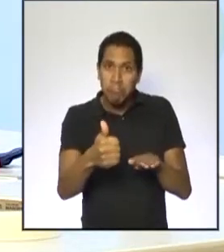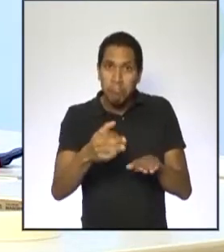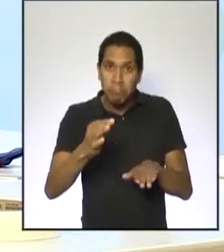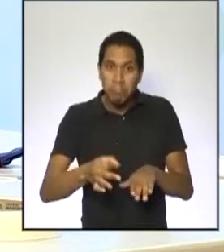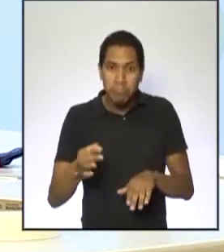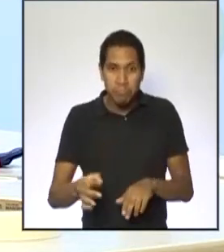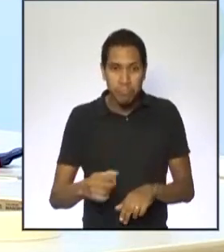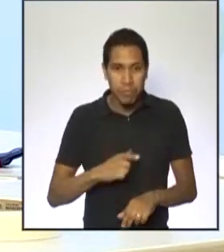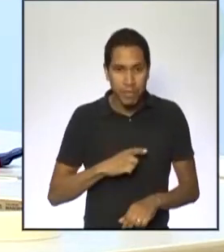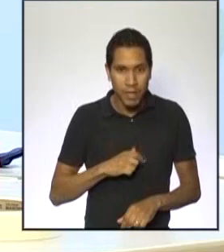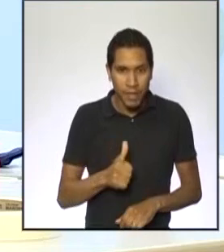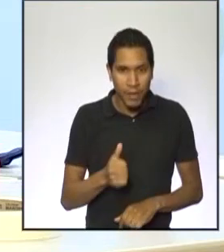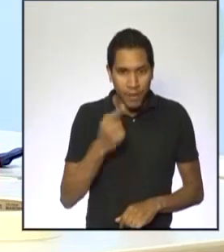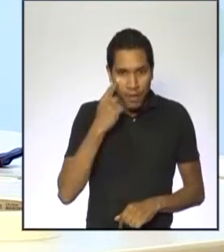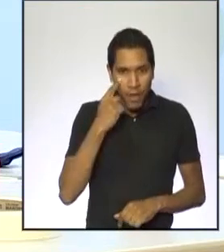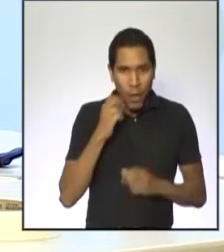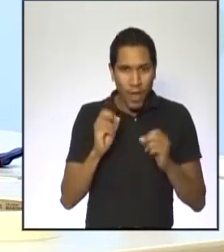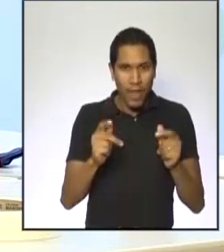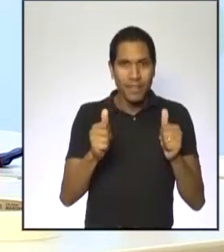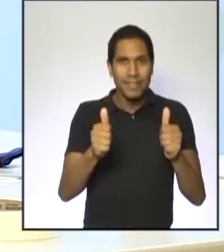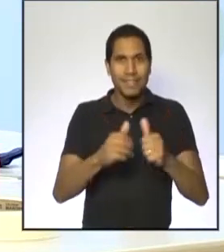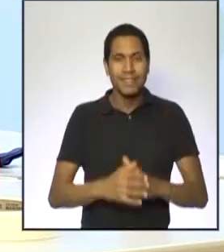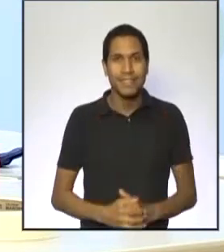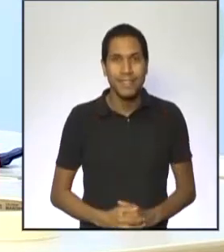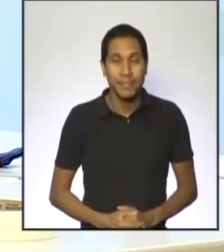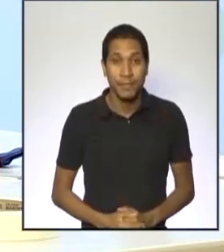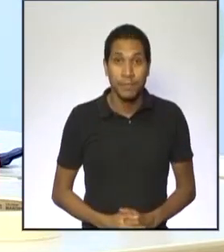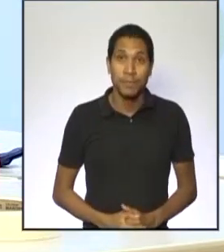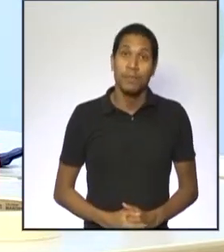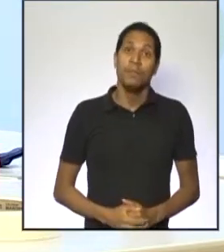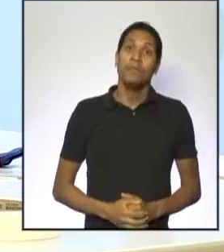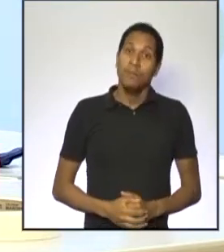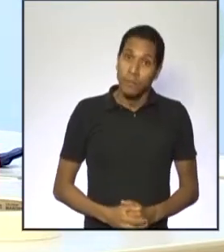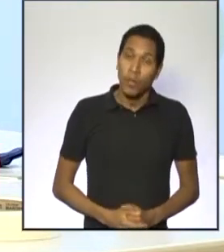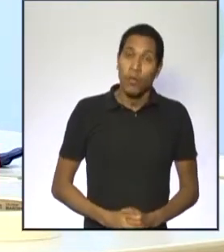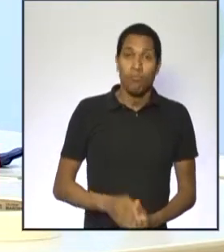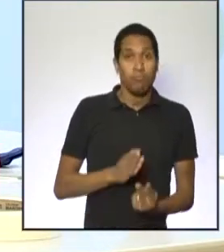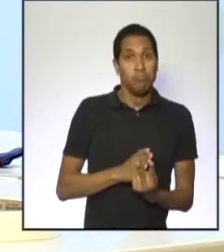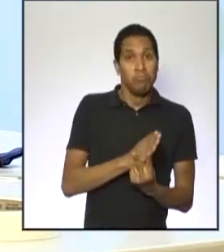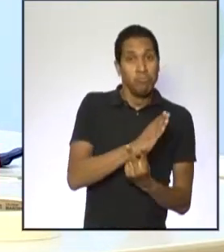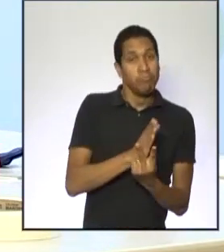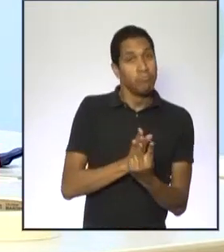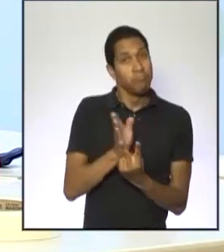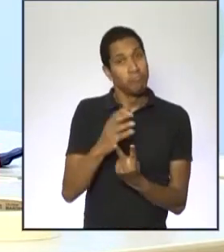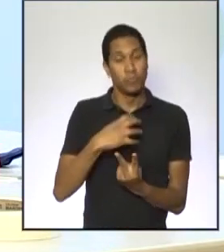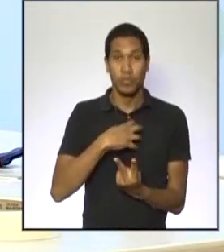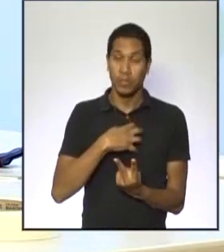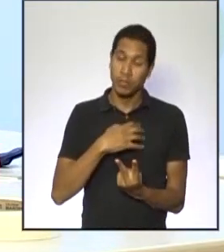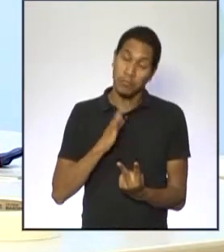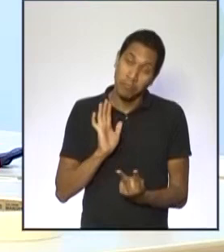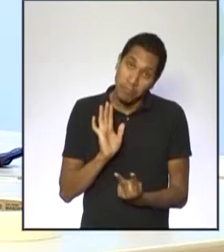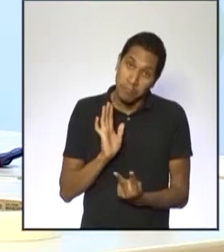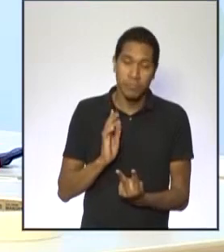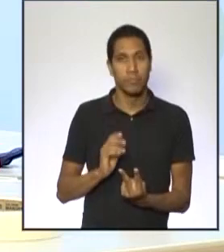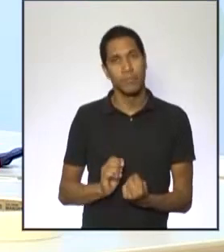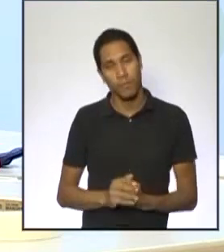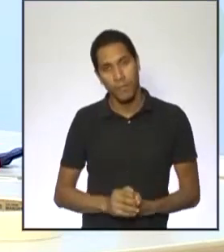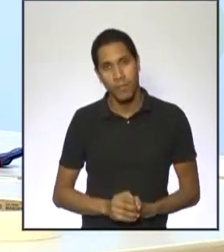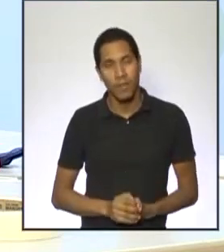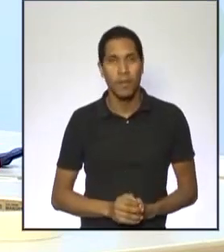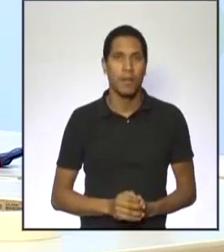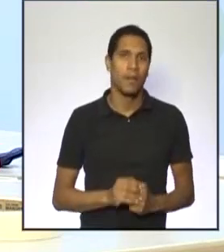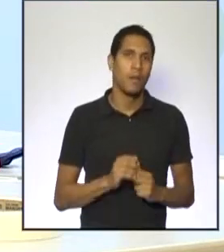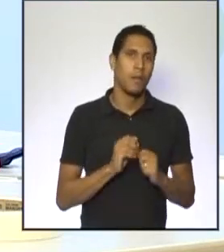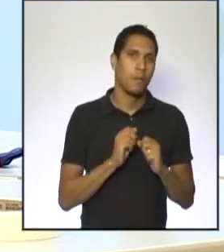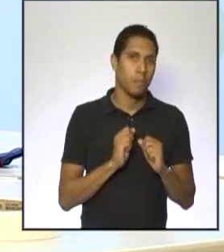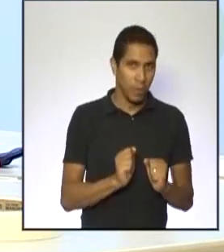Coladinhos. Muito bem. Aqui existem também duas maneiras de se fazer, tá? Você pode pegar e passar um